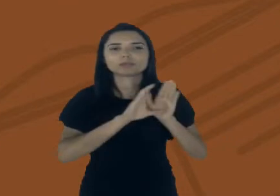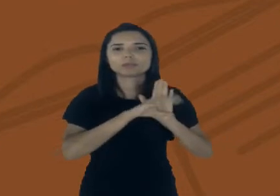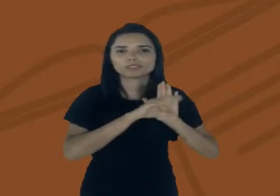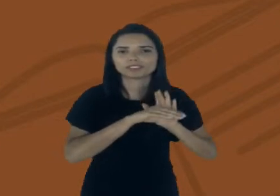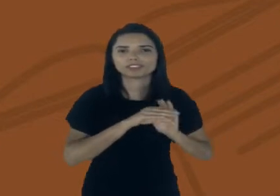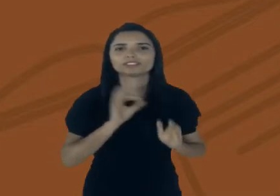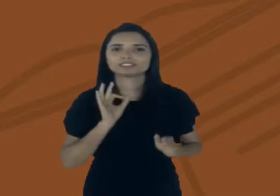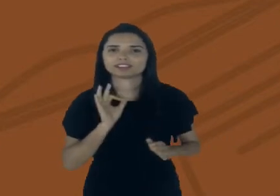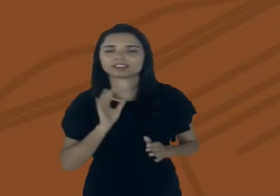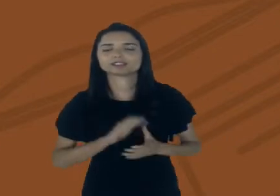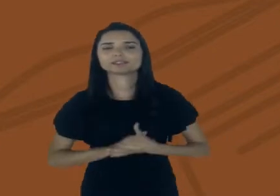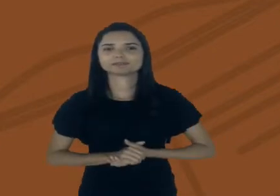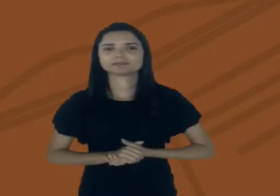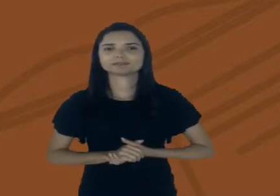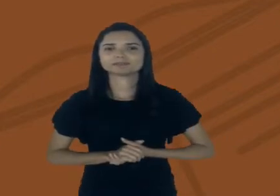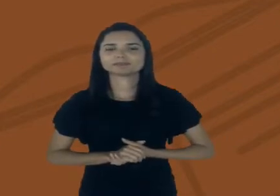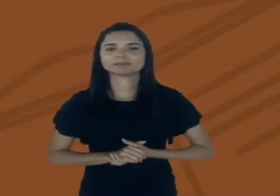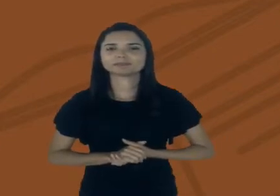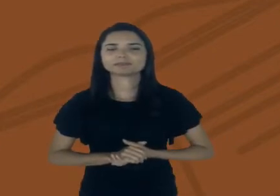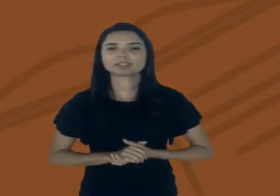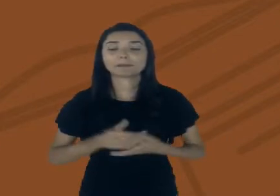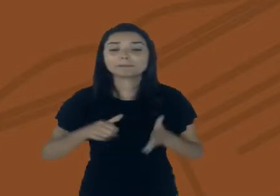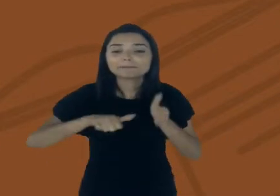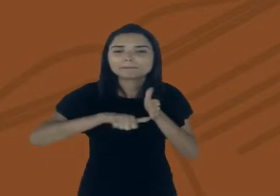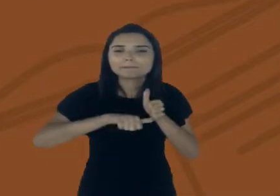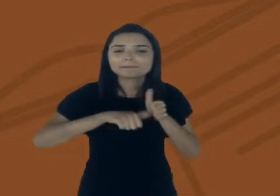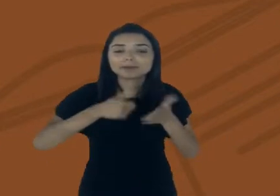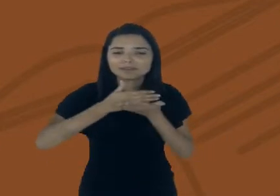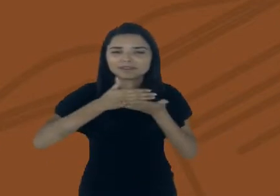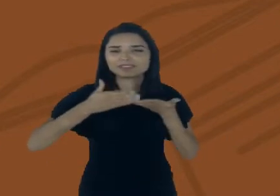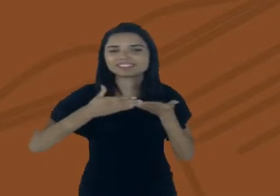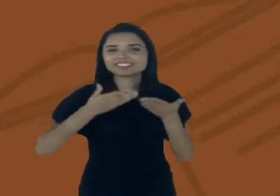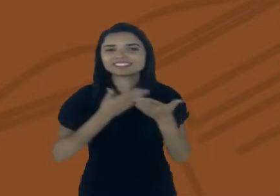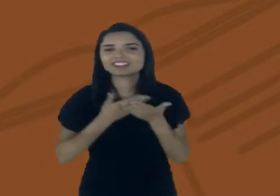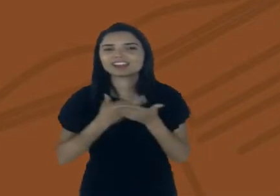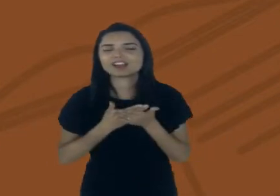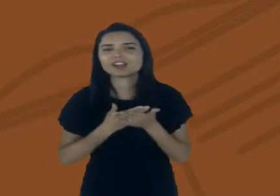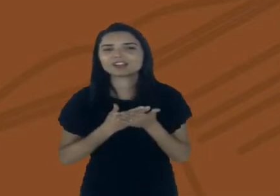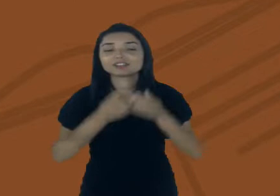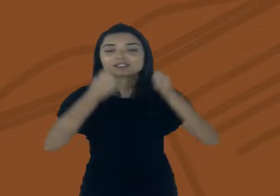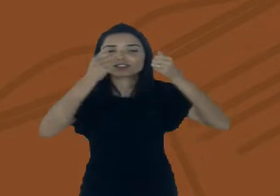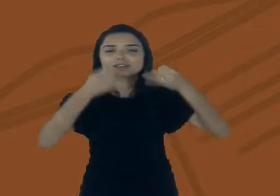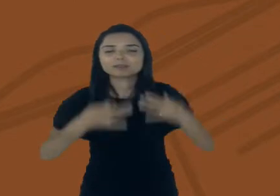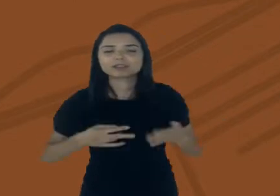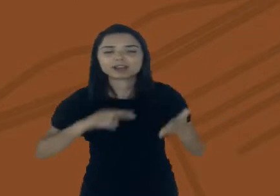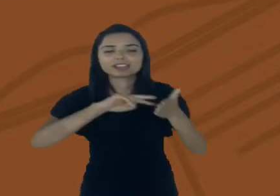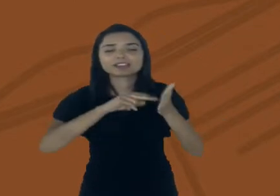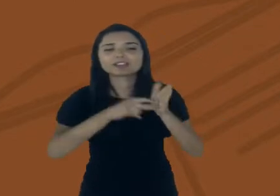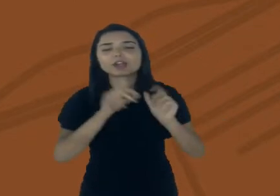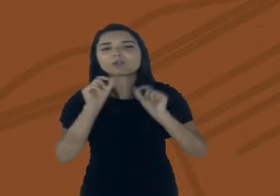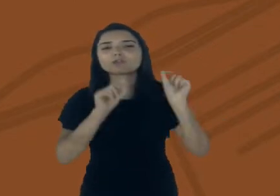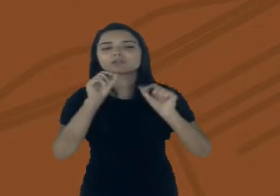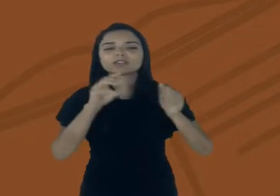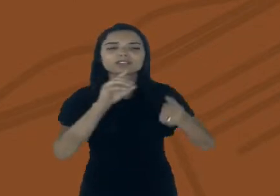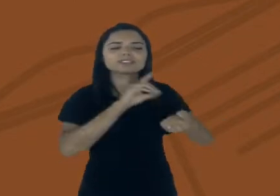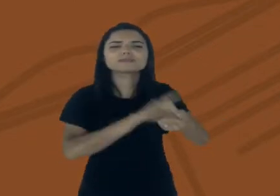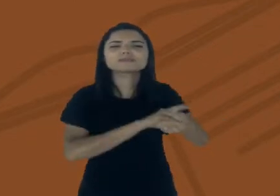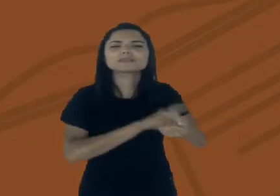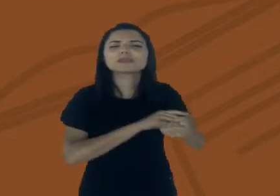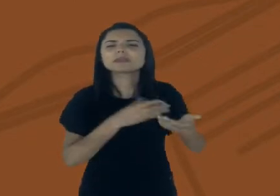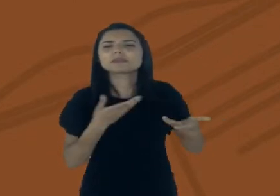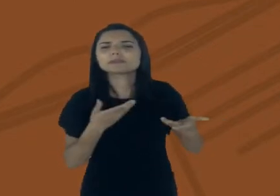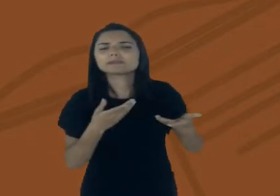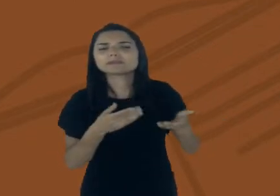ok? Primeiramente, para a gente iniciar a nossa aula, o que seria diabetes? Porque às vezes as pessoas elas não sabem o que